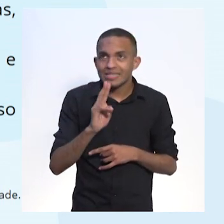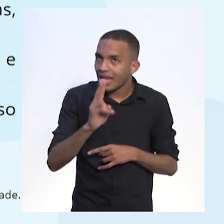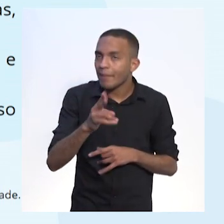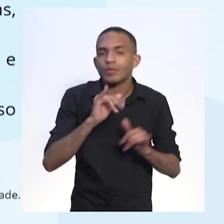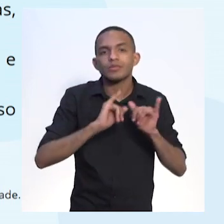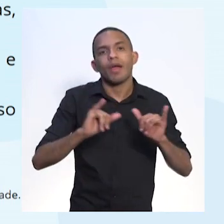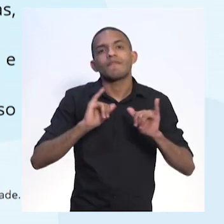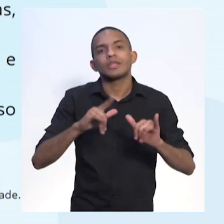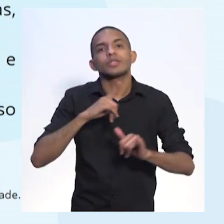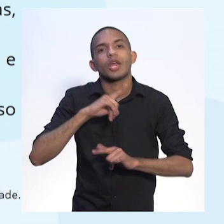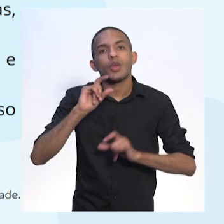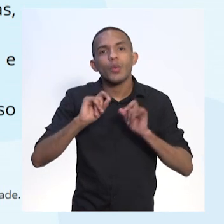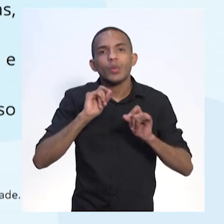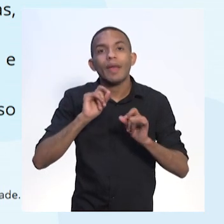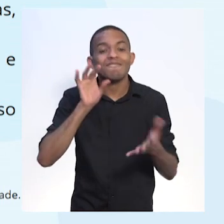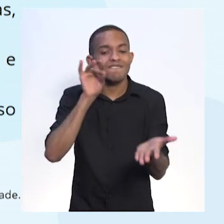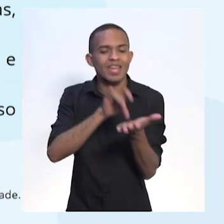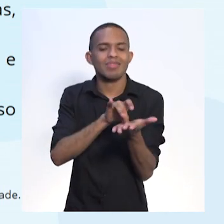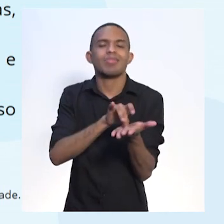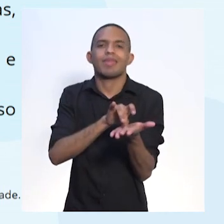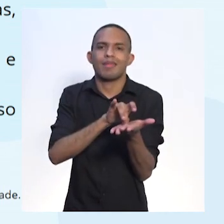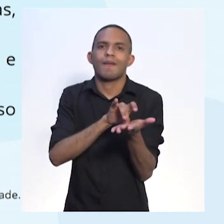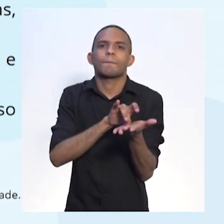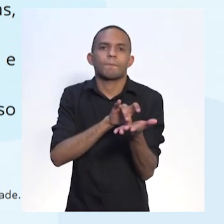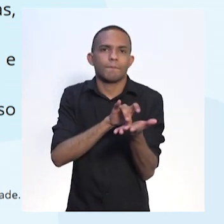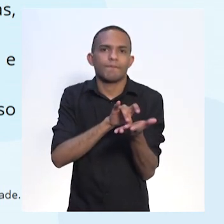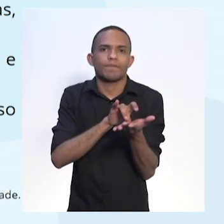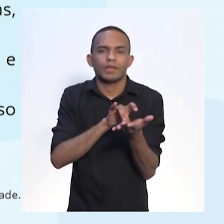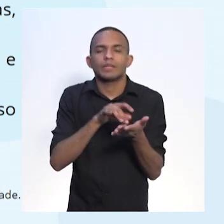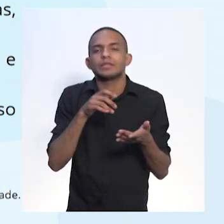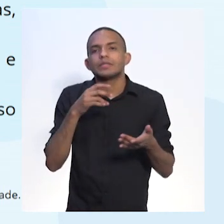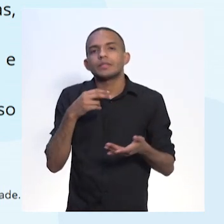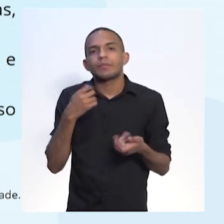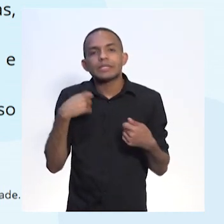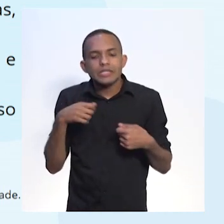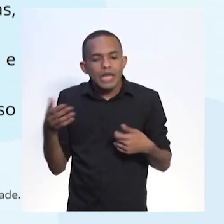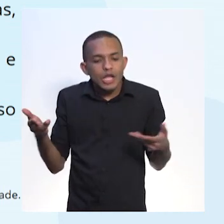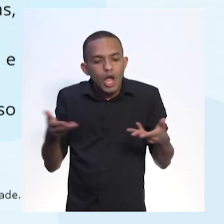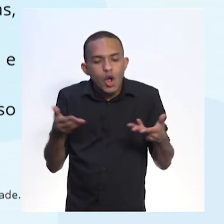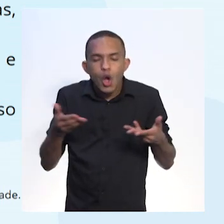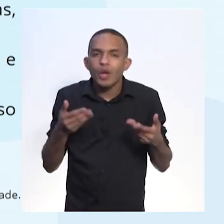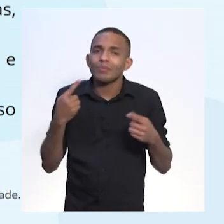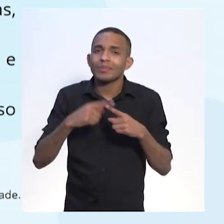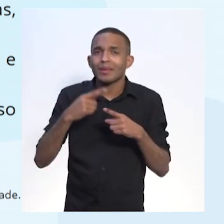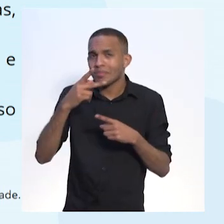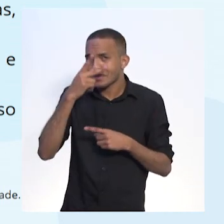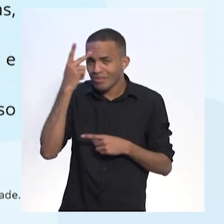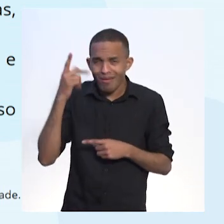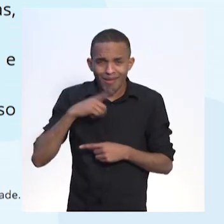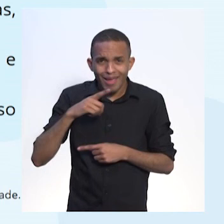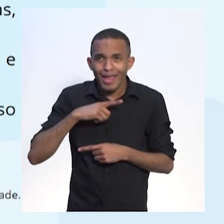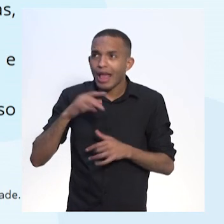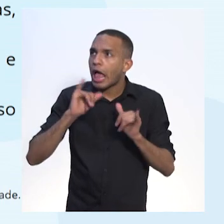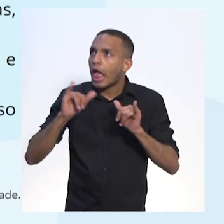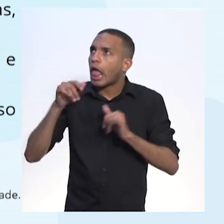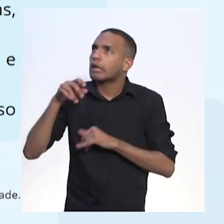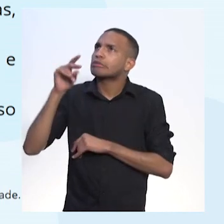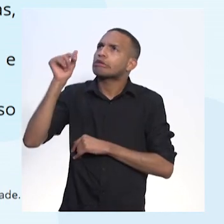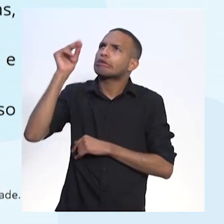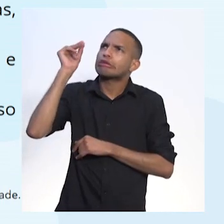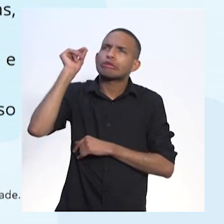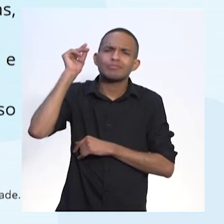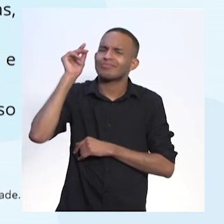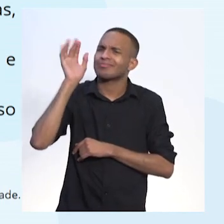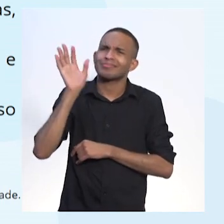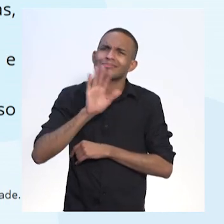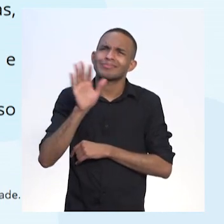notícias elas têm que ser verídicas, verdadeiras, elas têm que ser atuais. Por quê? Porque ninguém quer ver notícia velha. Ninguém vai atrás de notícia